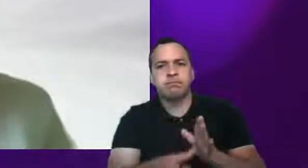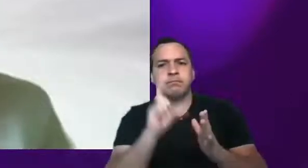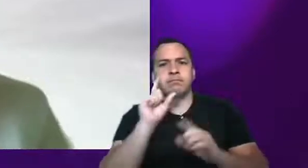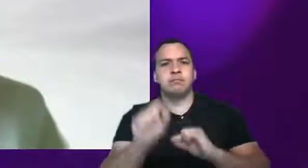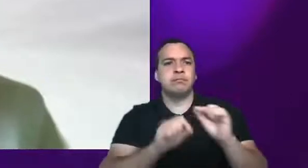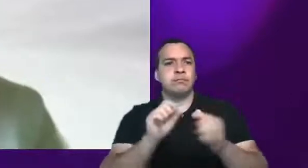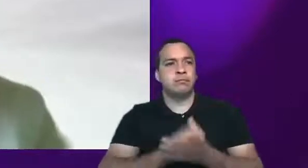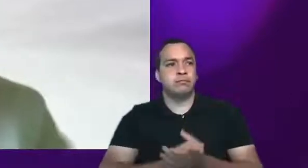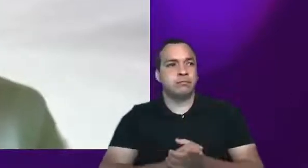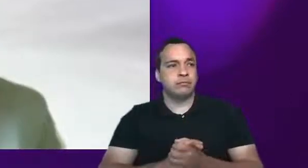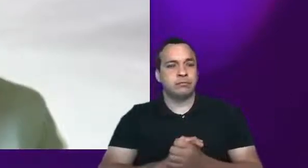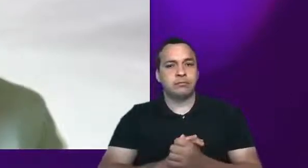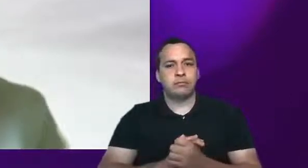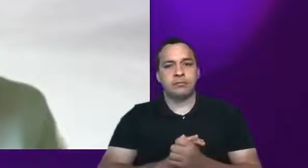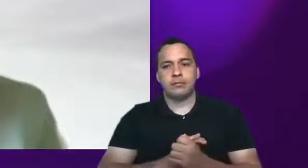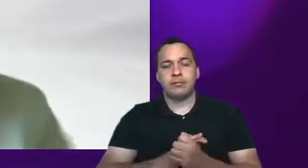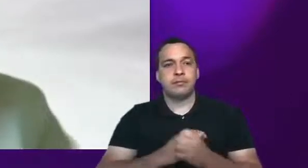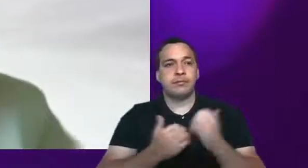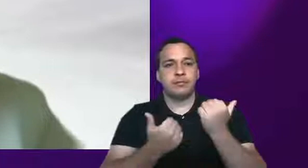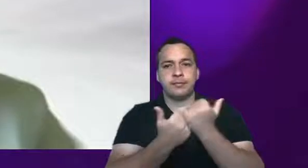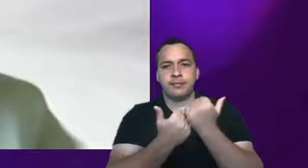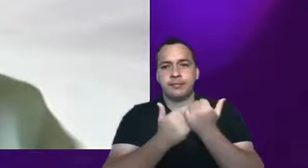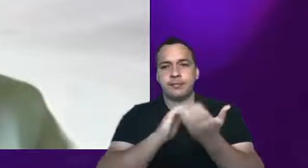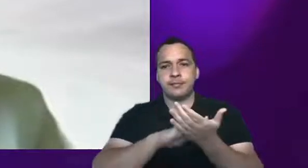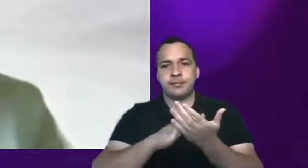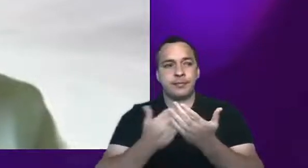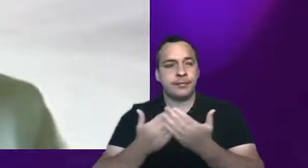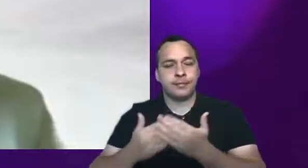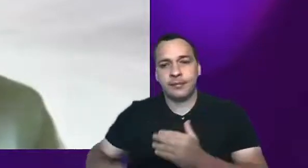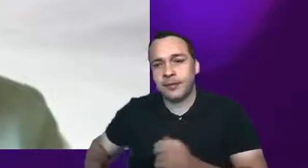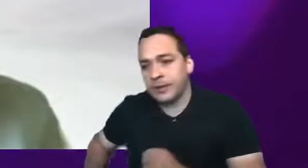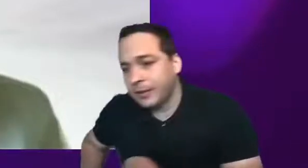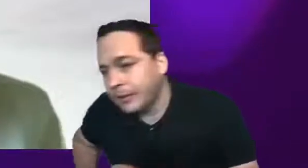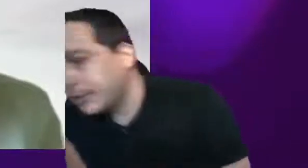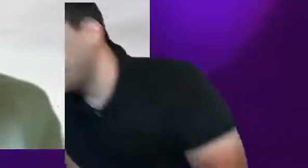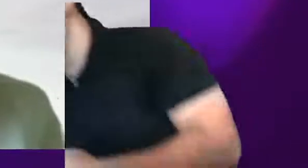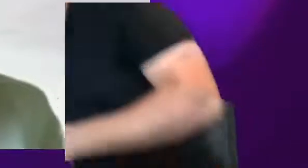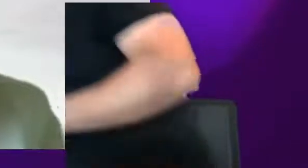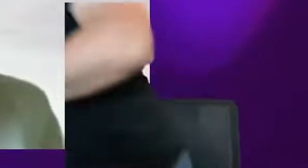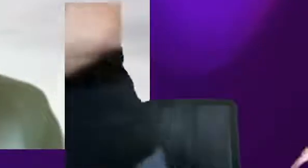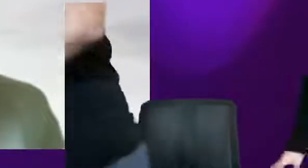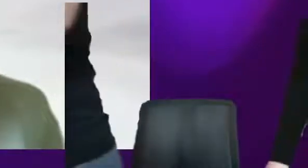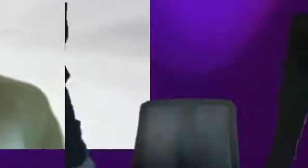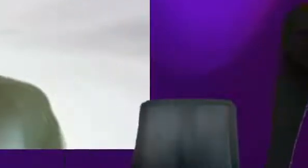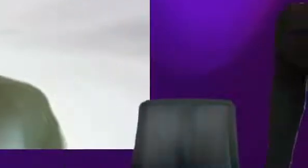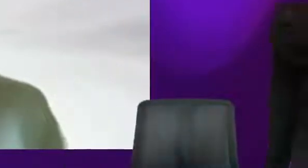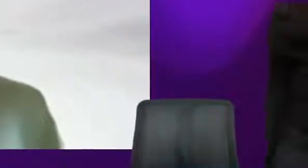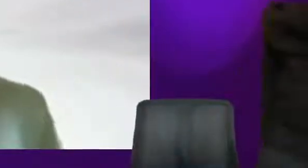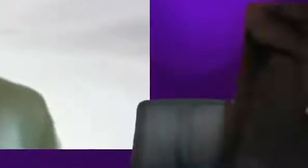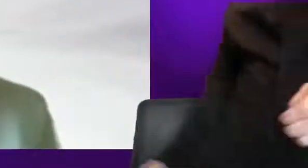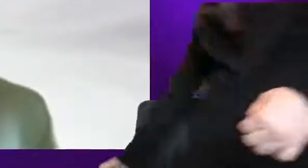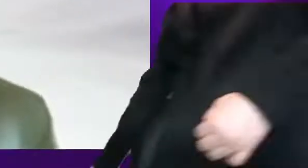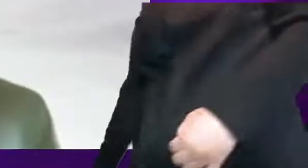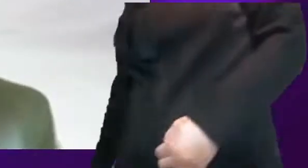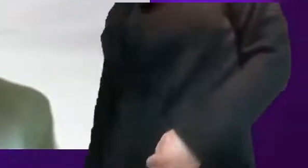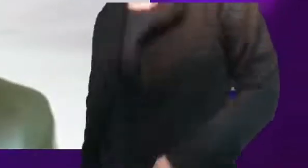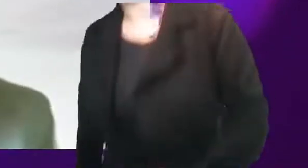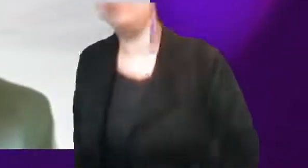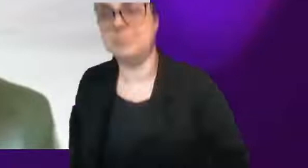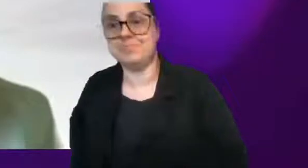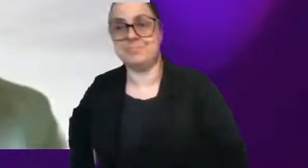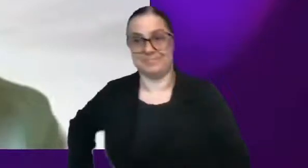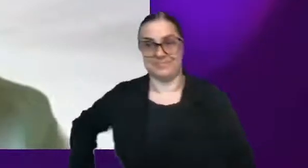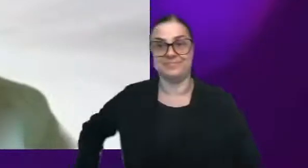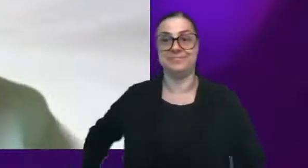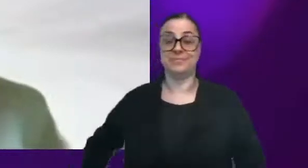nós temos no câncer coloretal. O câncer coloretal muitas vezes abre a doença, uma doença intestinal, e você já começa a monitorar esse